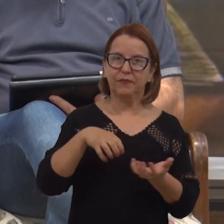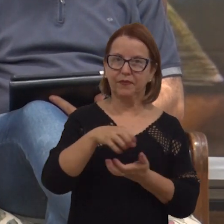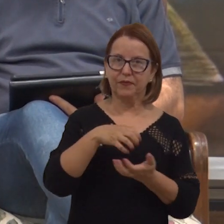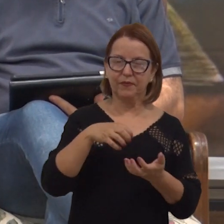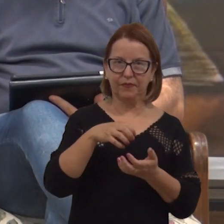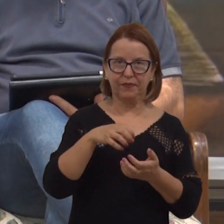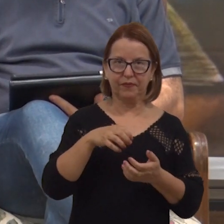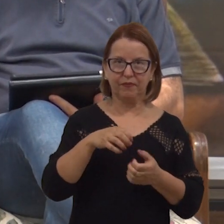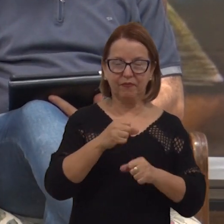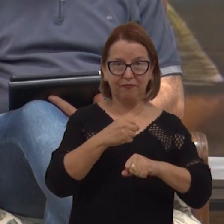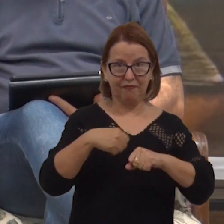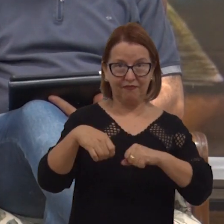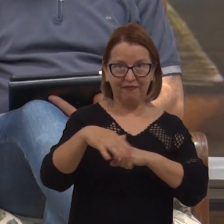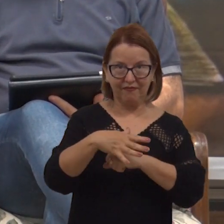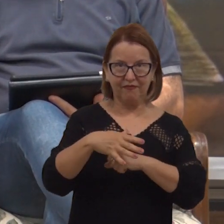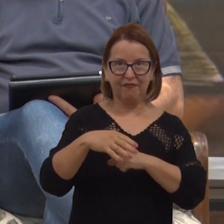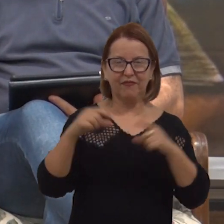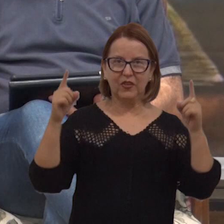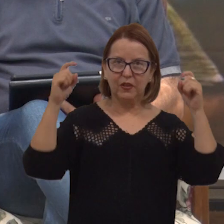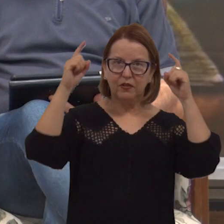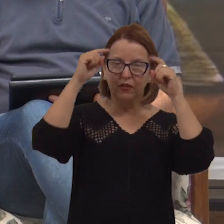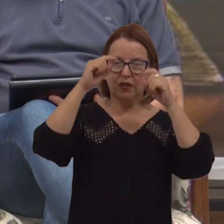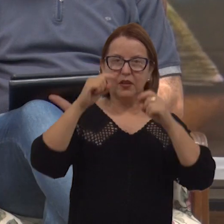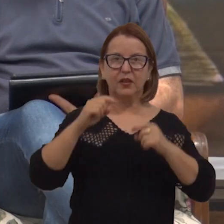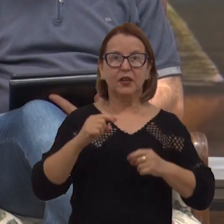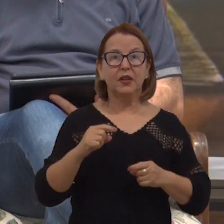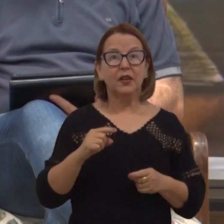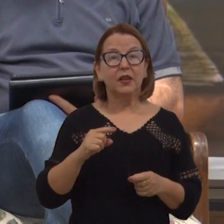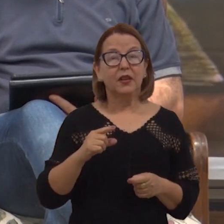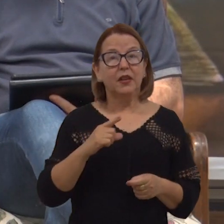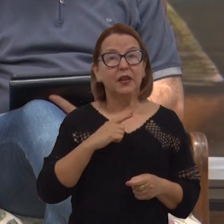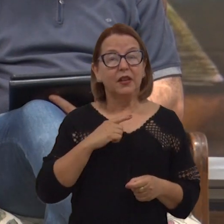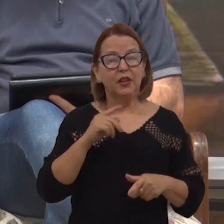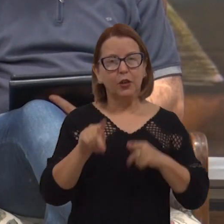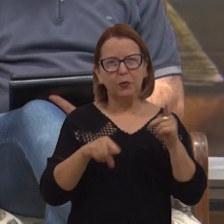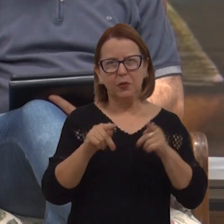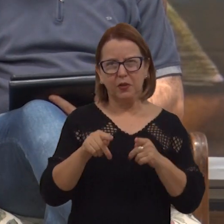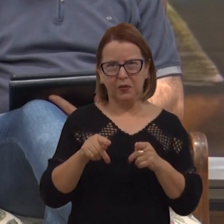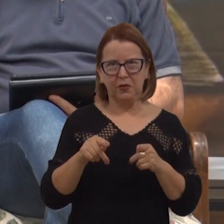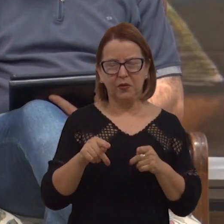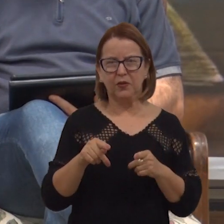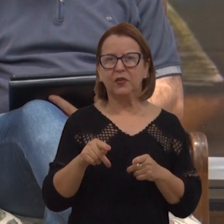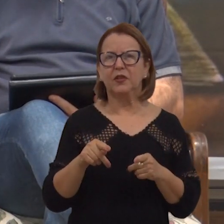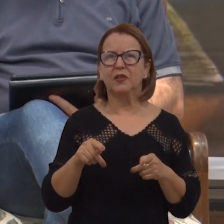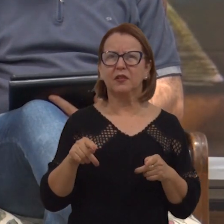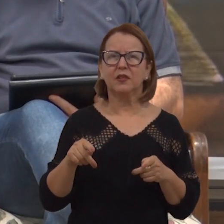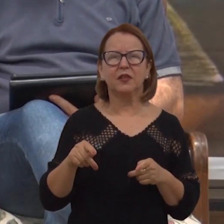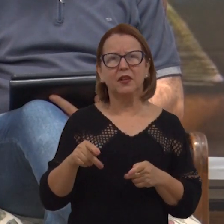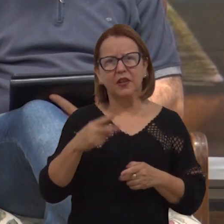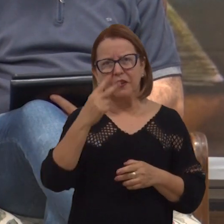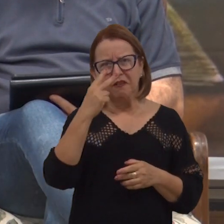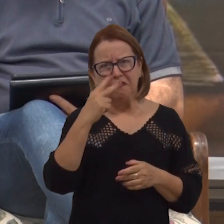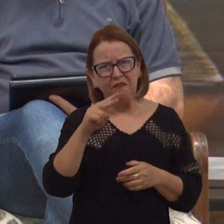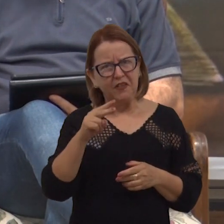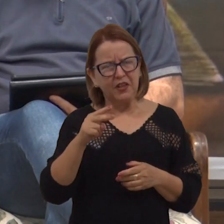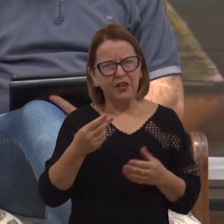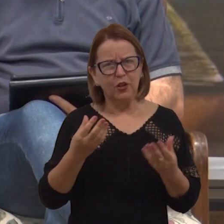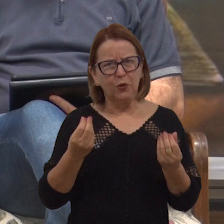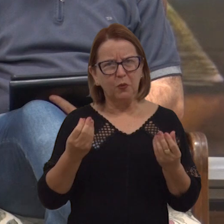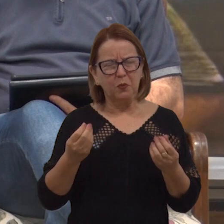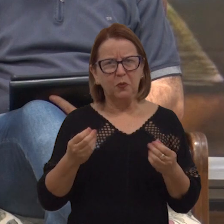temos visto gente ouvindo tantas coisas por aí e temos visto também